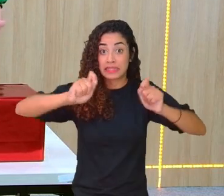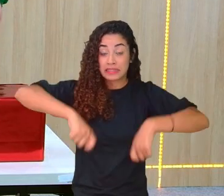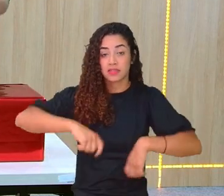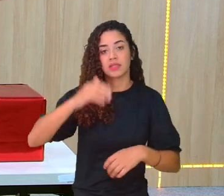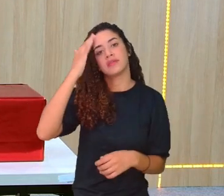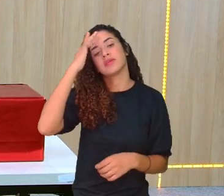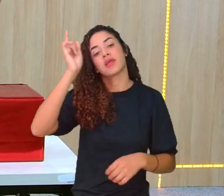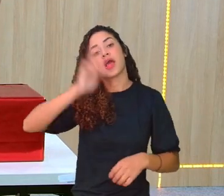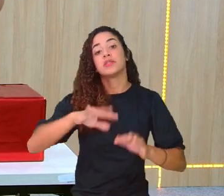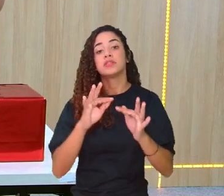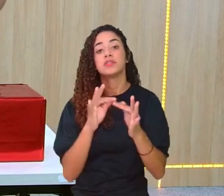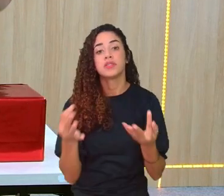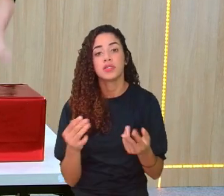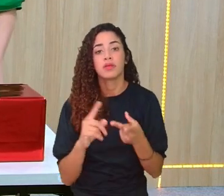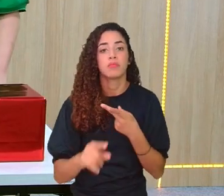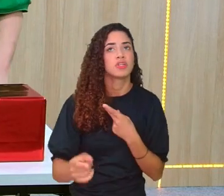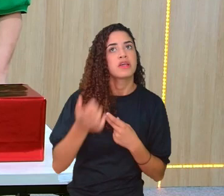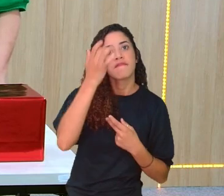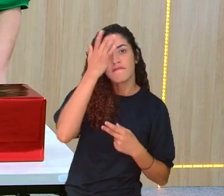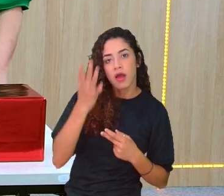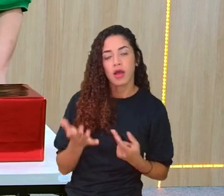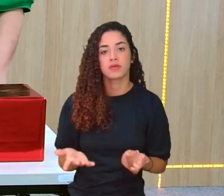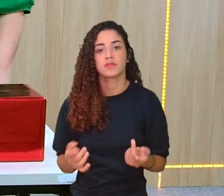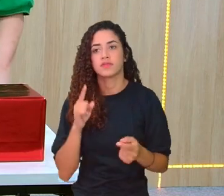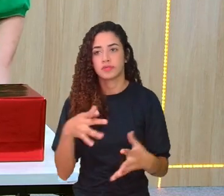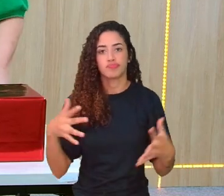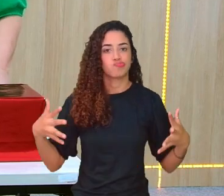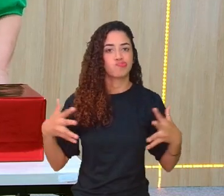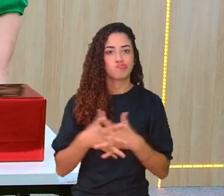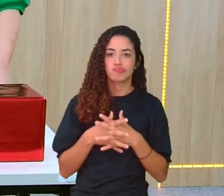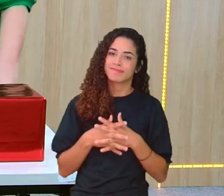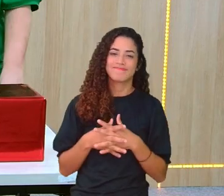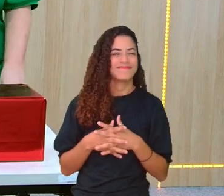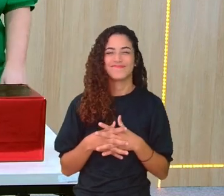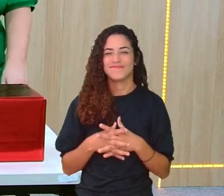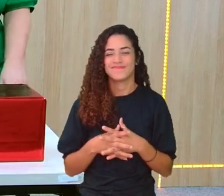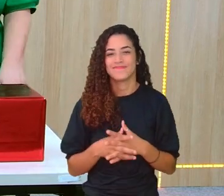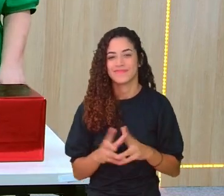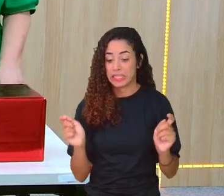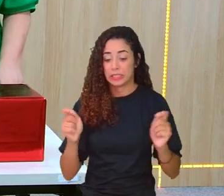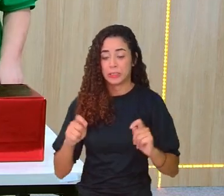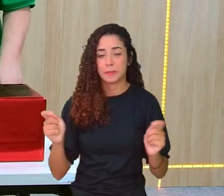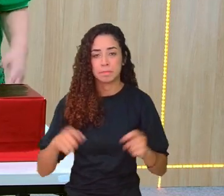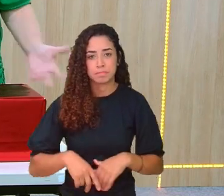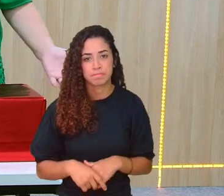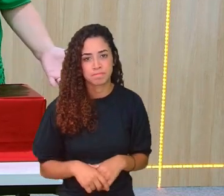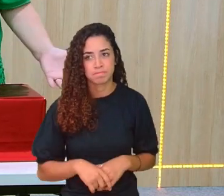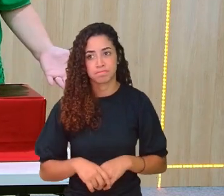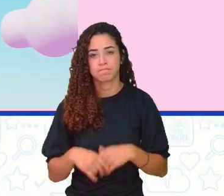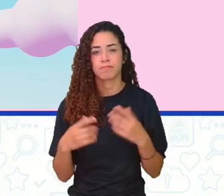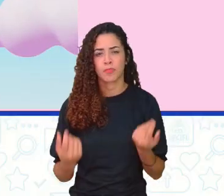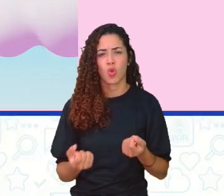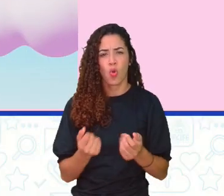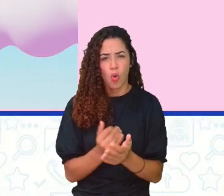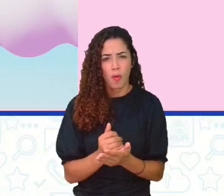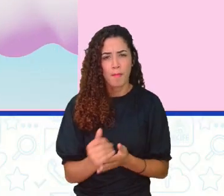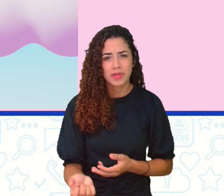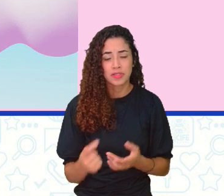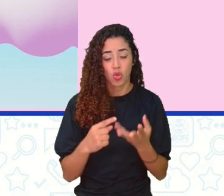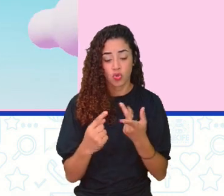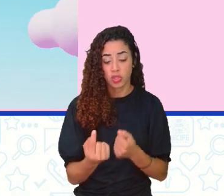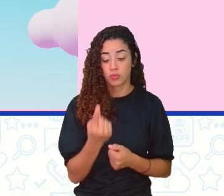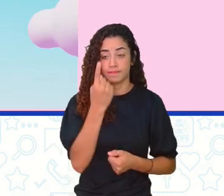que é fácil e que vocês não façam confusão. Olha lá, vamos começar a contar. Todo mundo